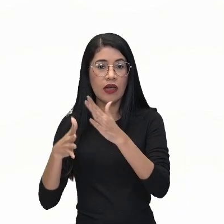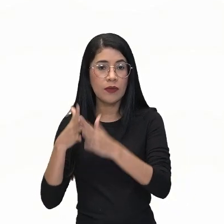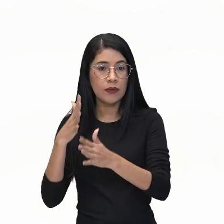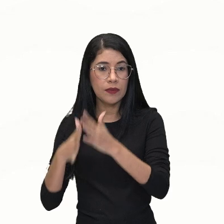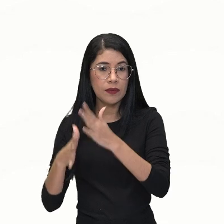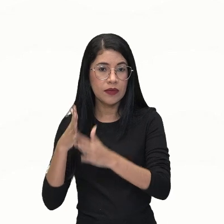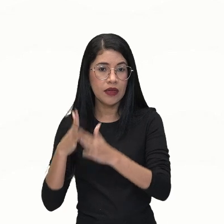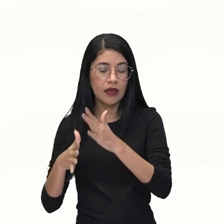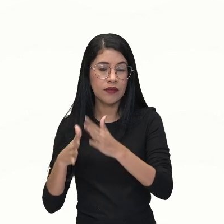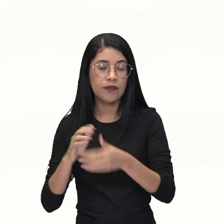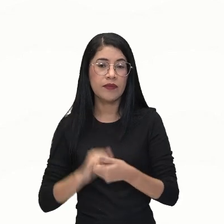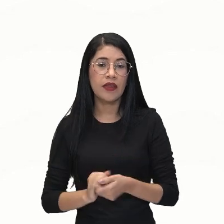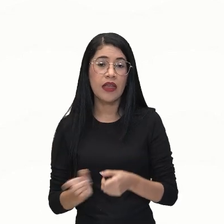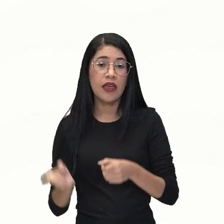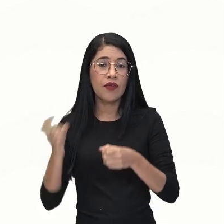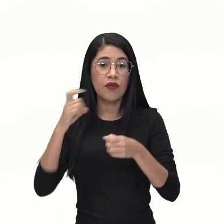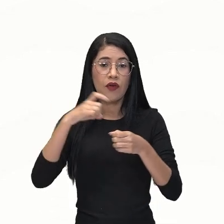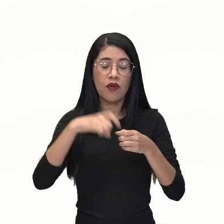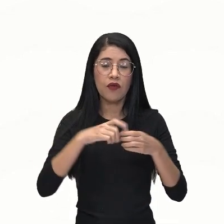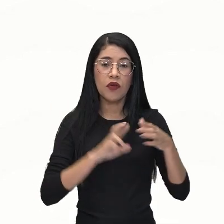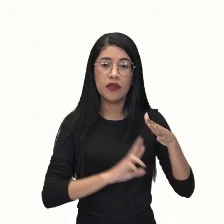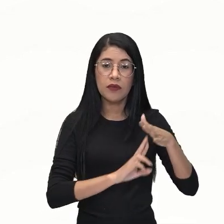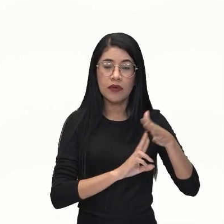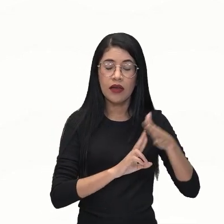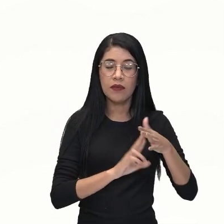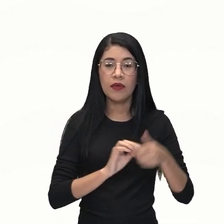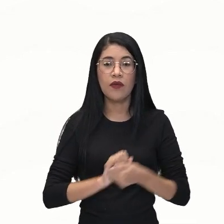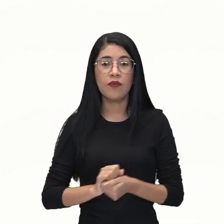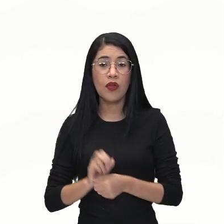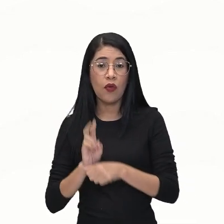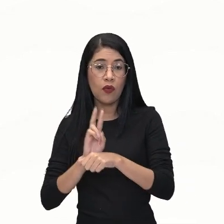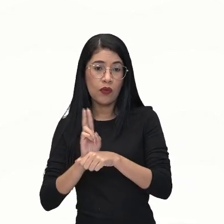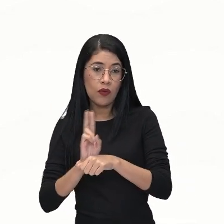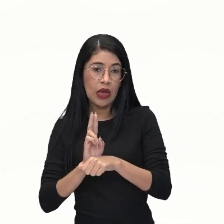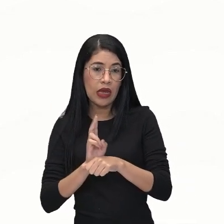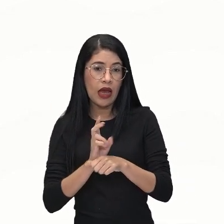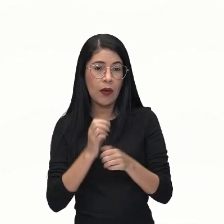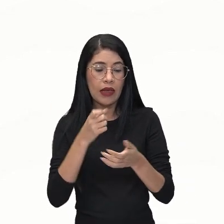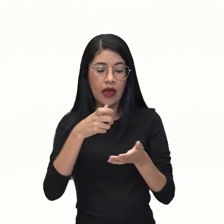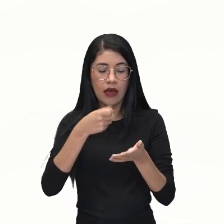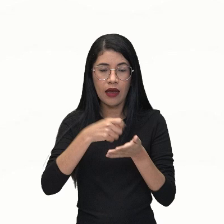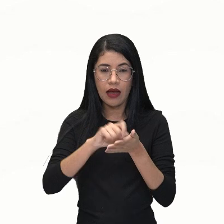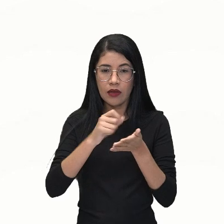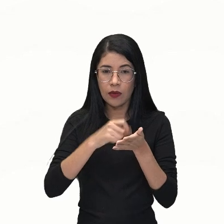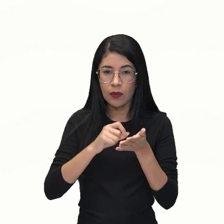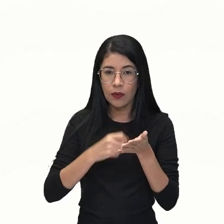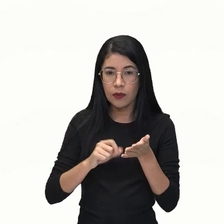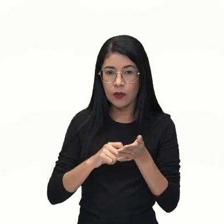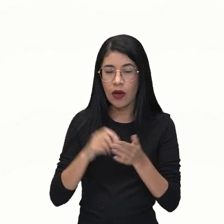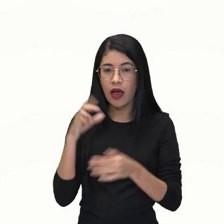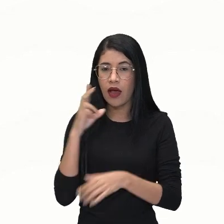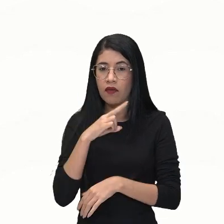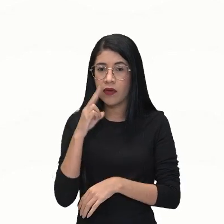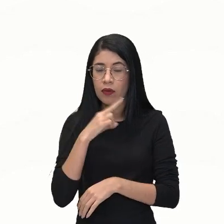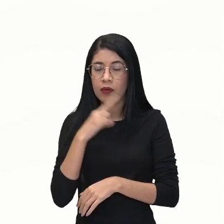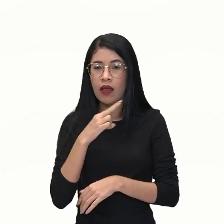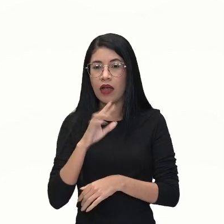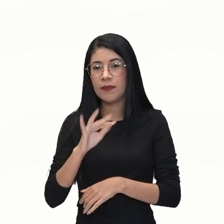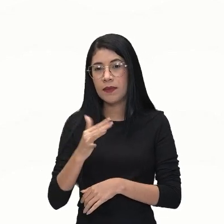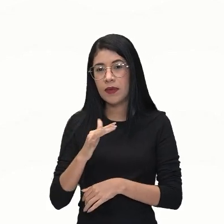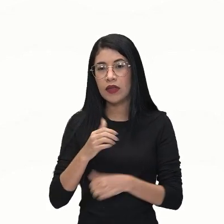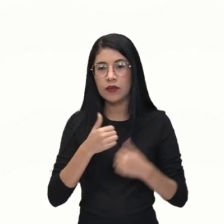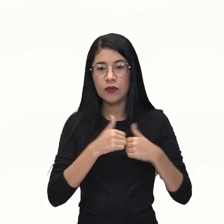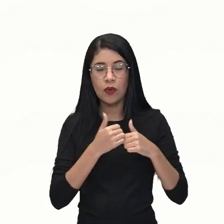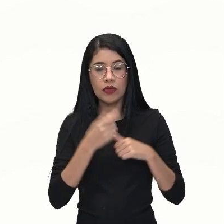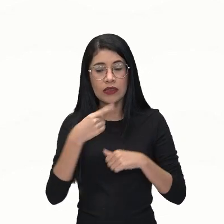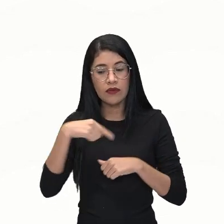terminal. Um fiscal registrou as velocidades médias do ônibus e o tempo gasto nos percursos de ida